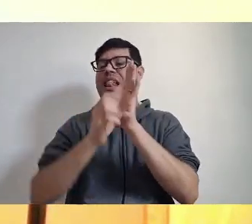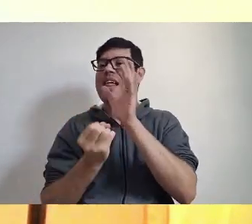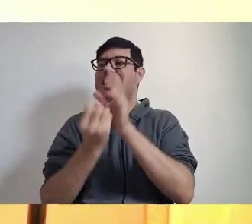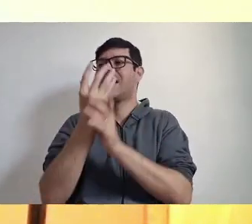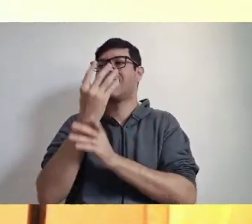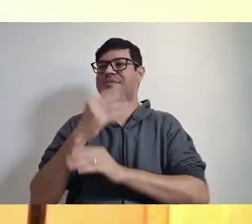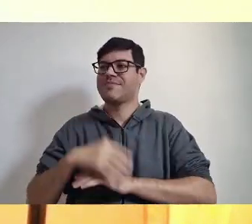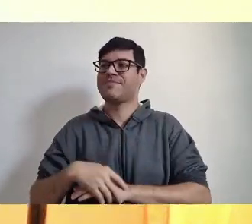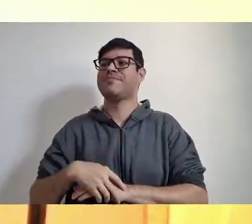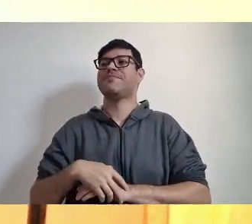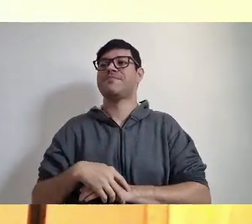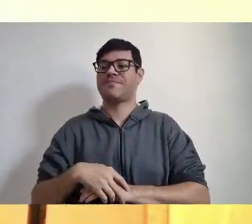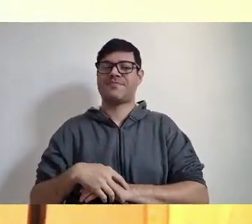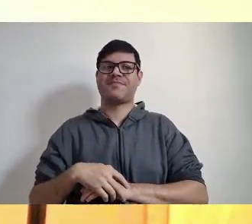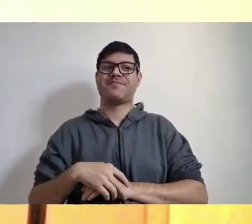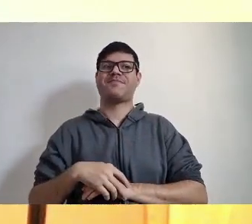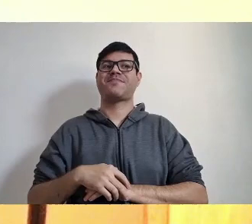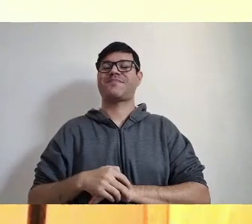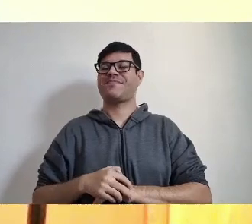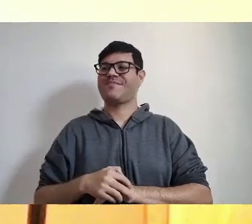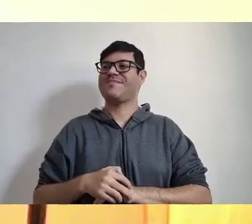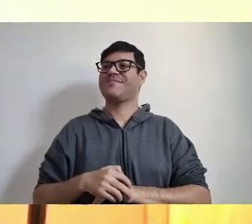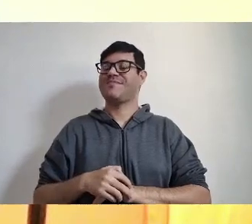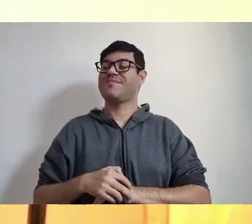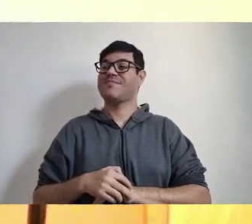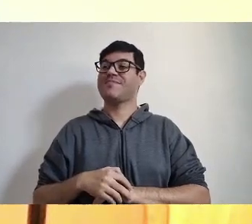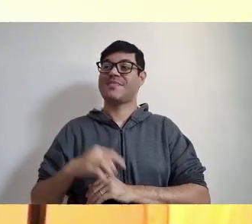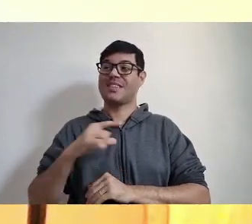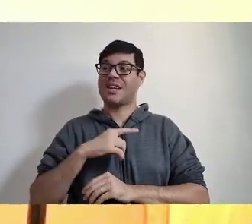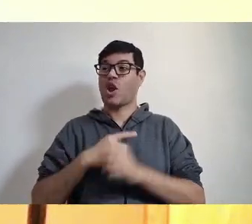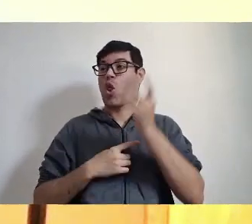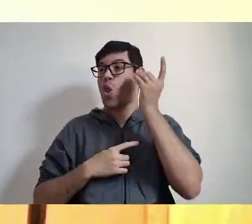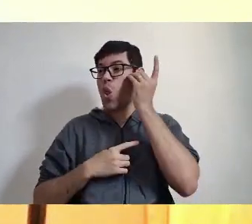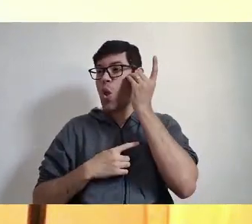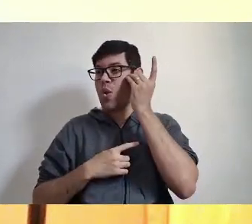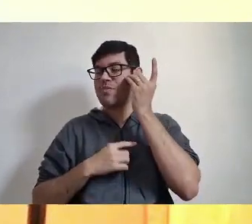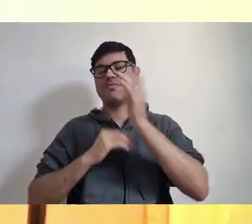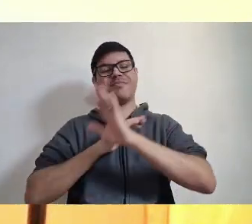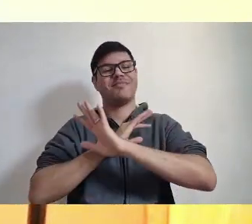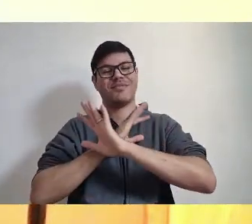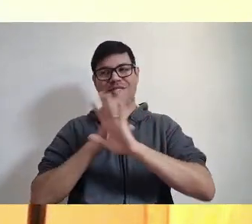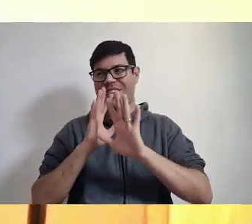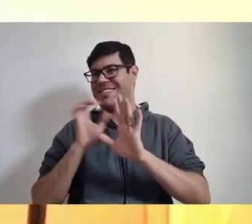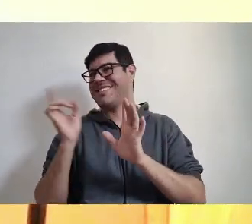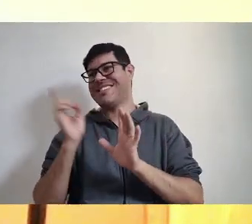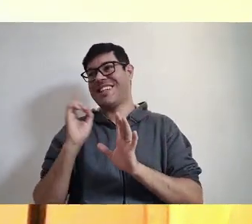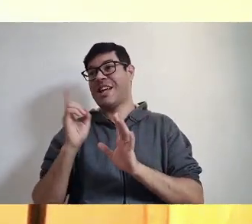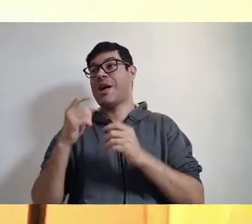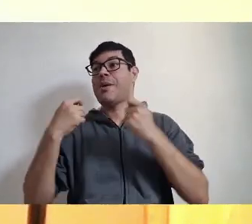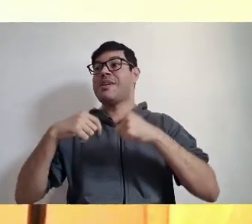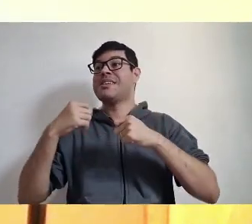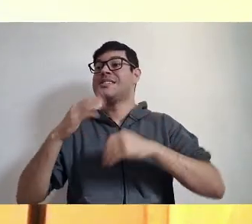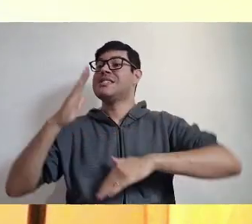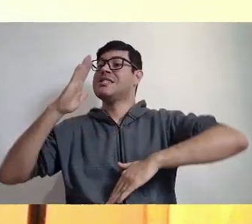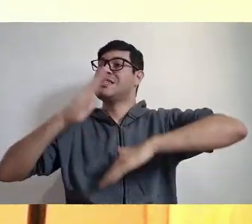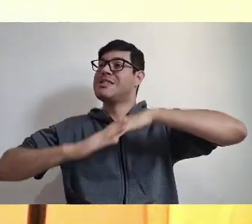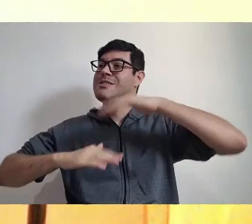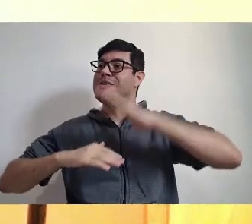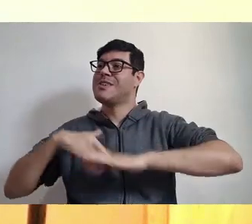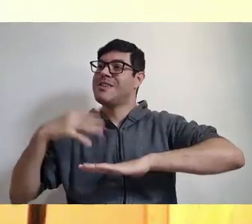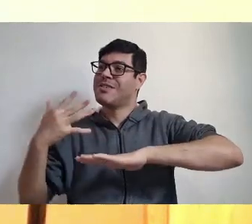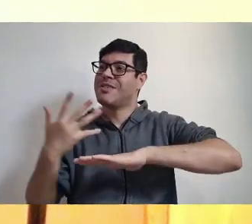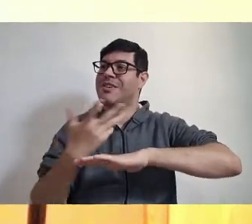Exatamente. Então, opa, e não Desculpa é aí. só ter o dom, mas tem que ter a capacidade. Ele está certo no Tá que ele certo. diz, porque ele